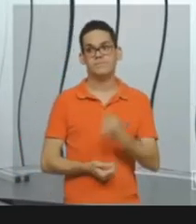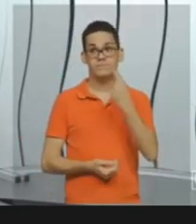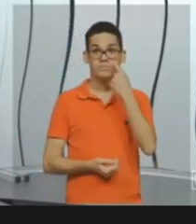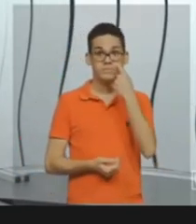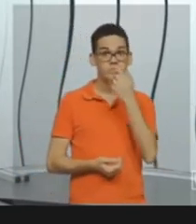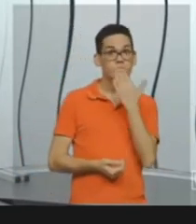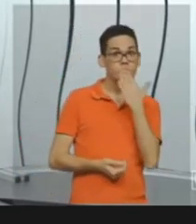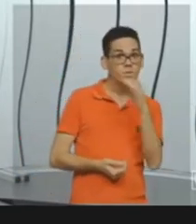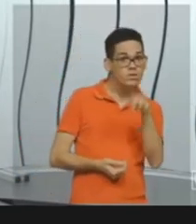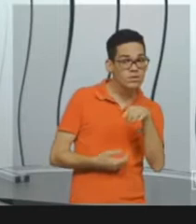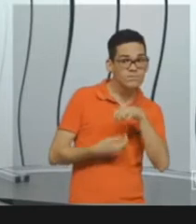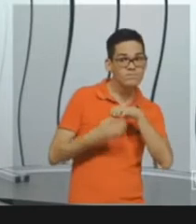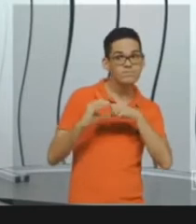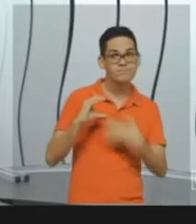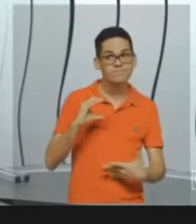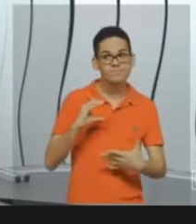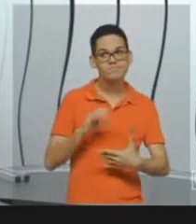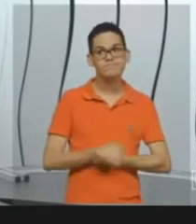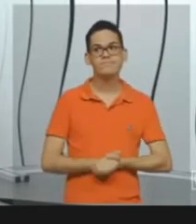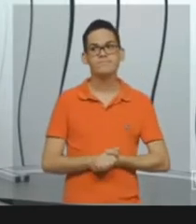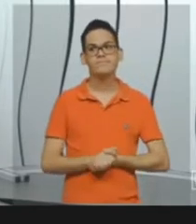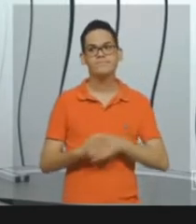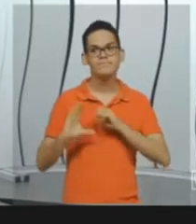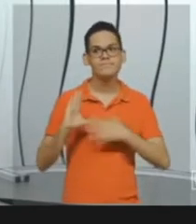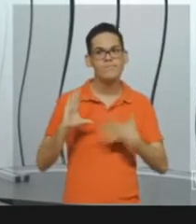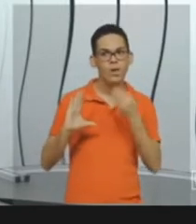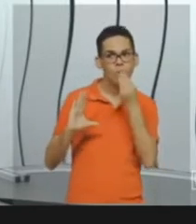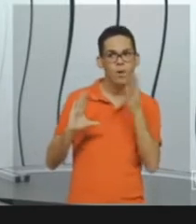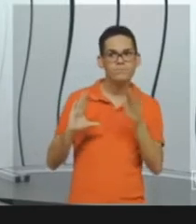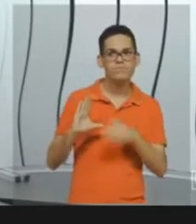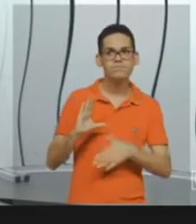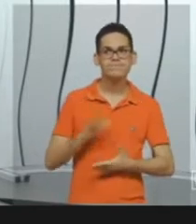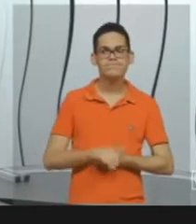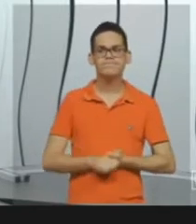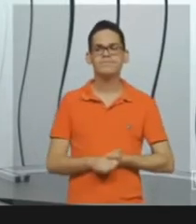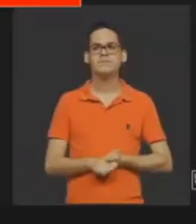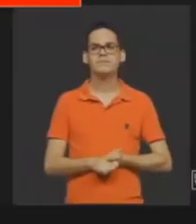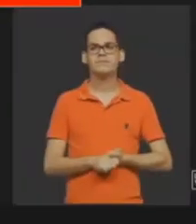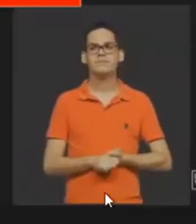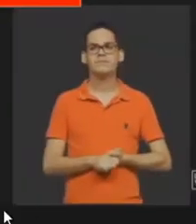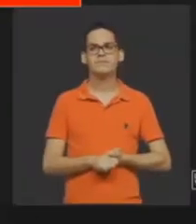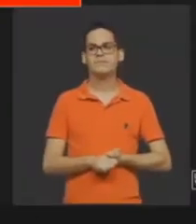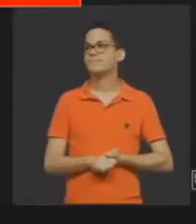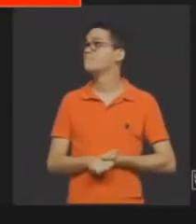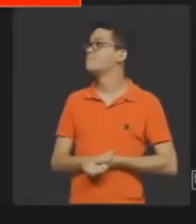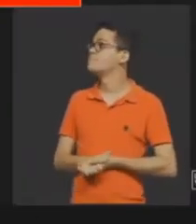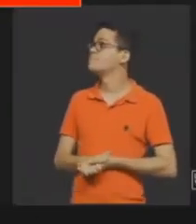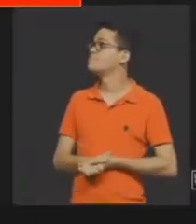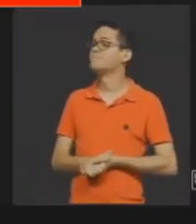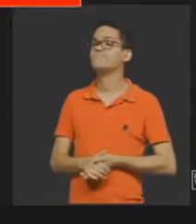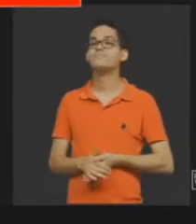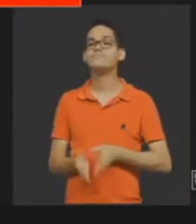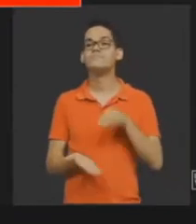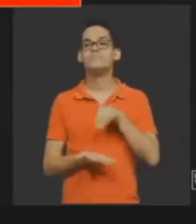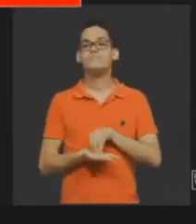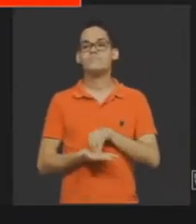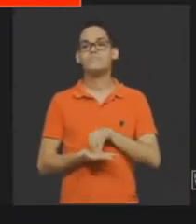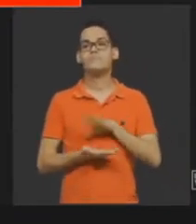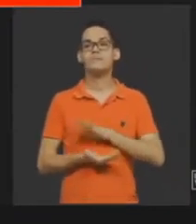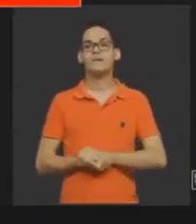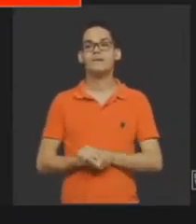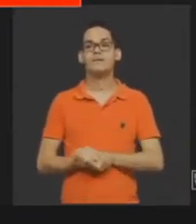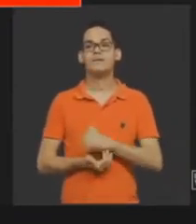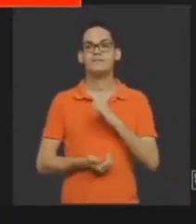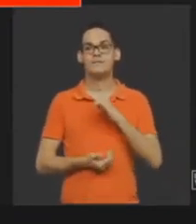um esquema mostrando basicamente como ele seria. Tá aqui. O nucleotídeo, então, que forma o DNA,